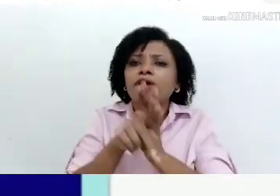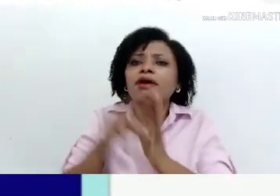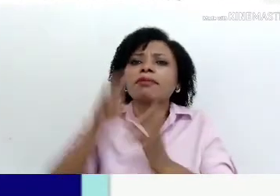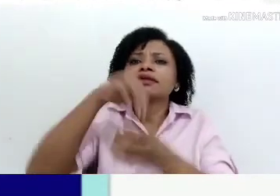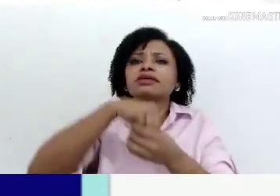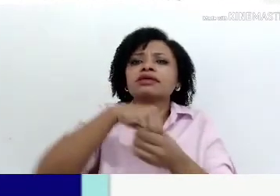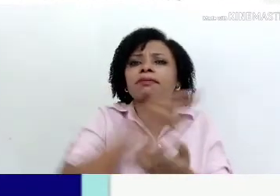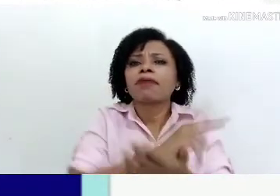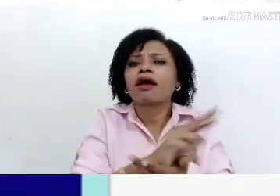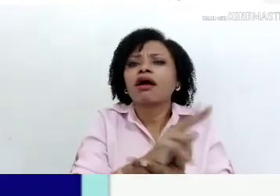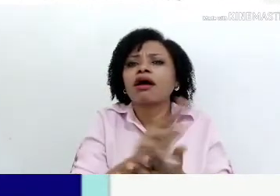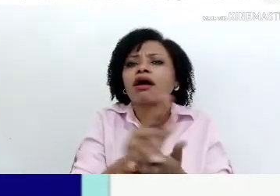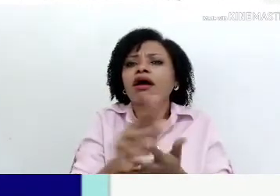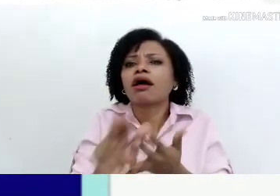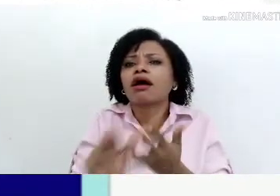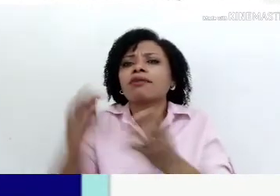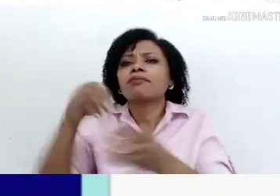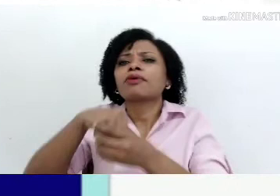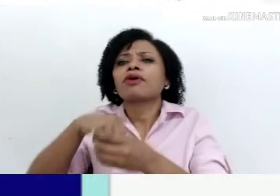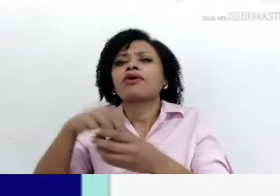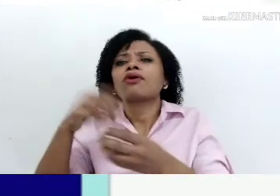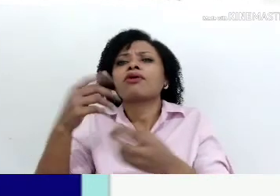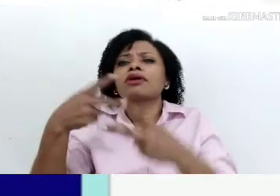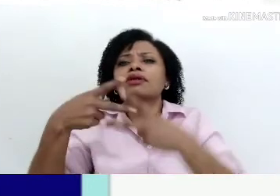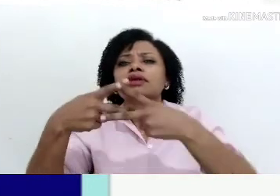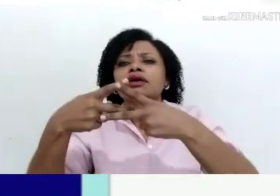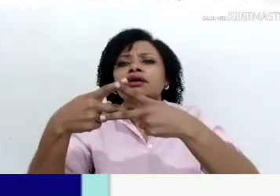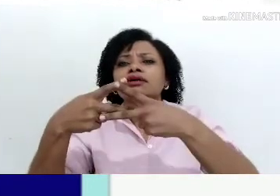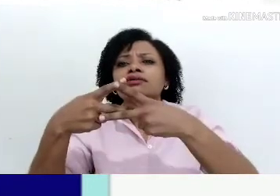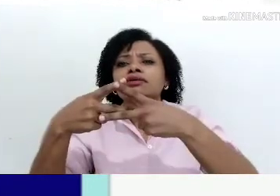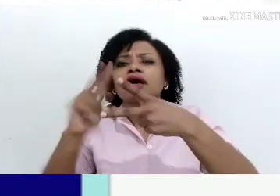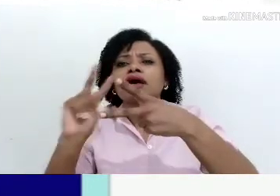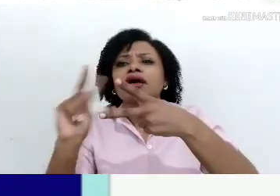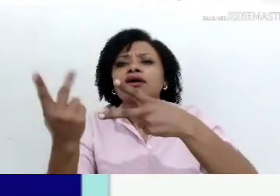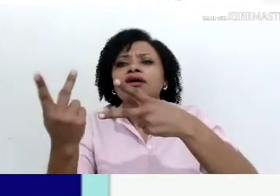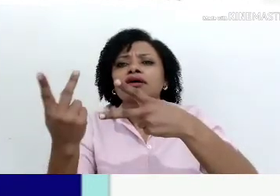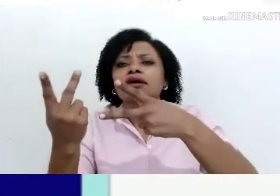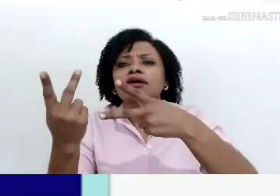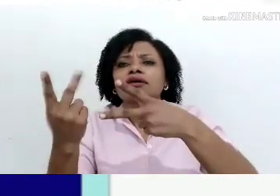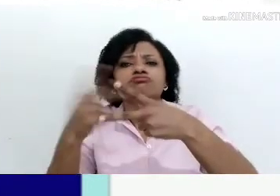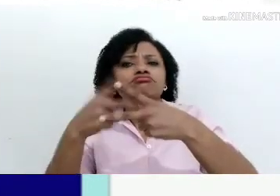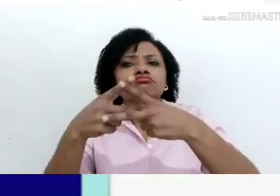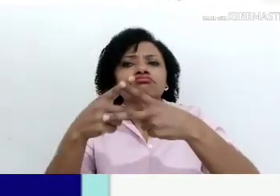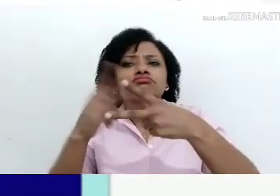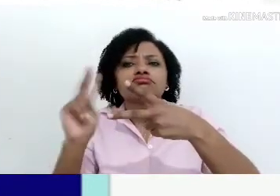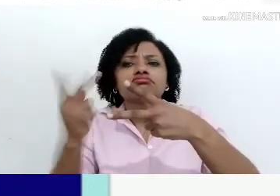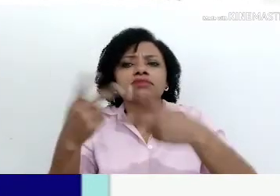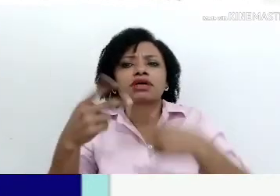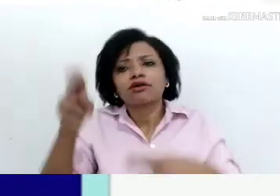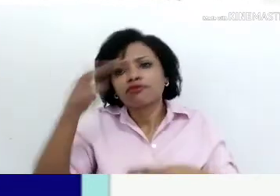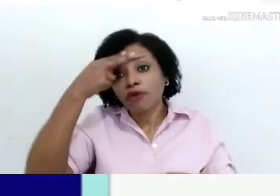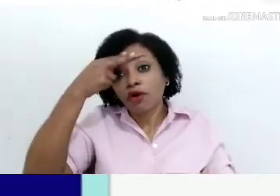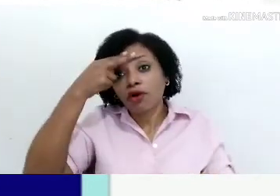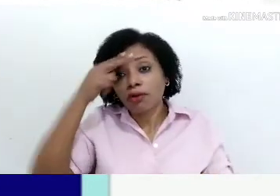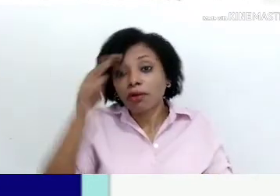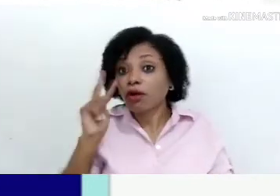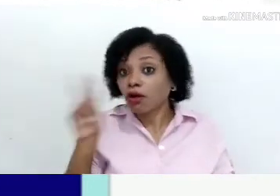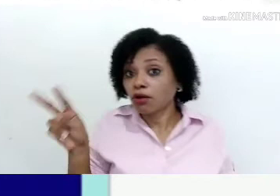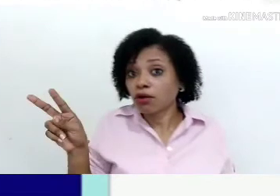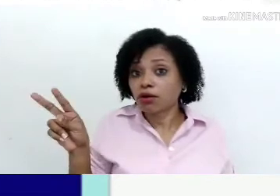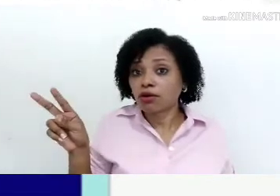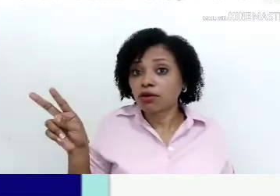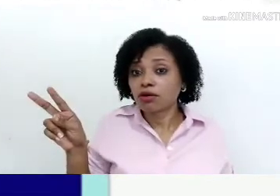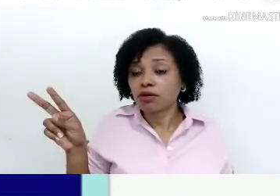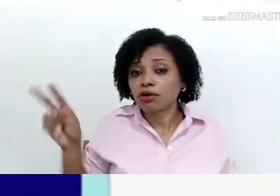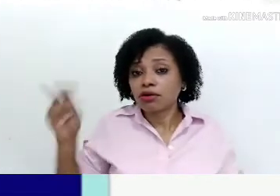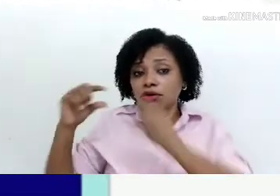variação de entalpia, o ΔH, né, do processo. A fórmula que a gente tem